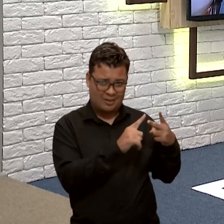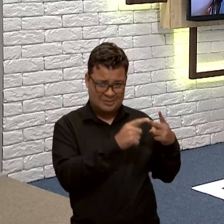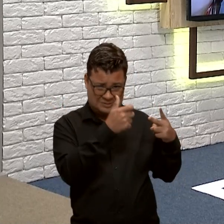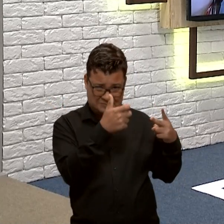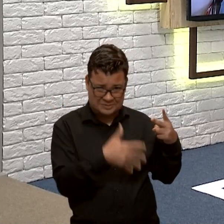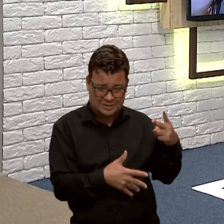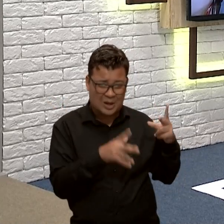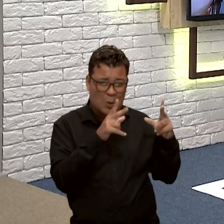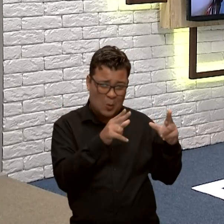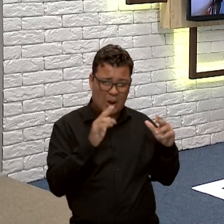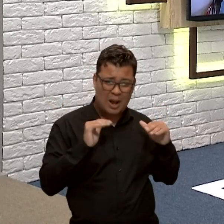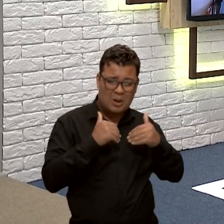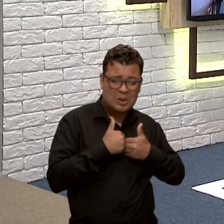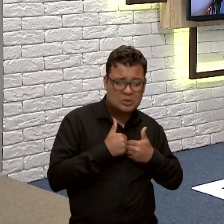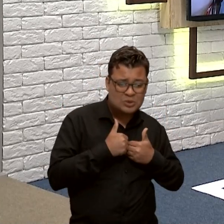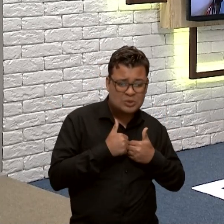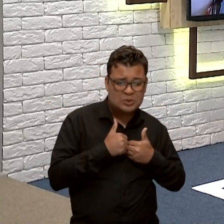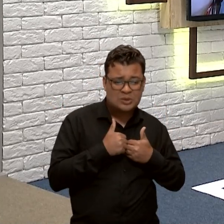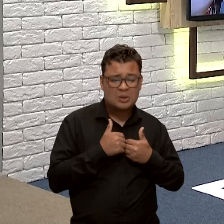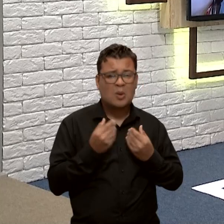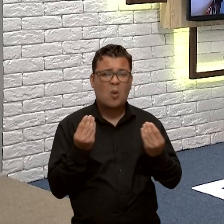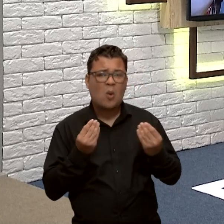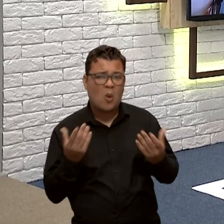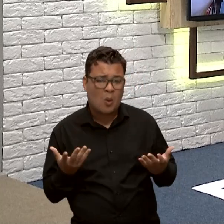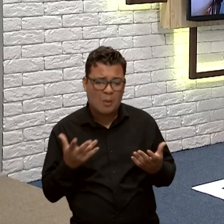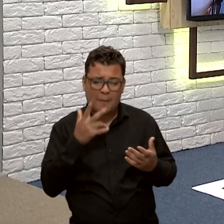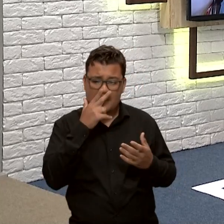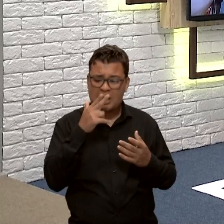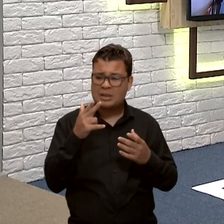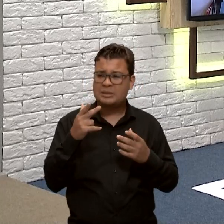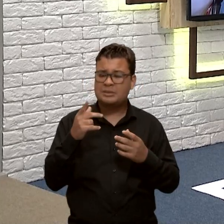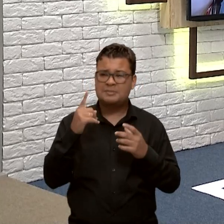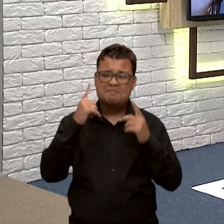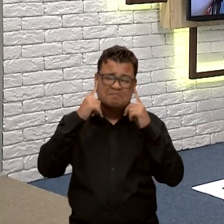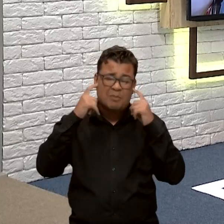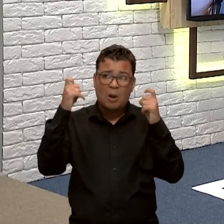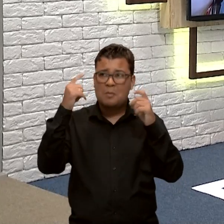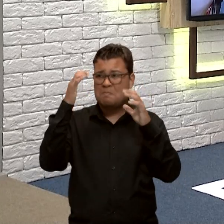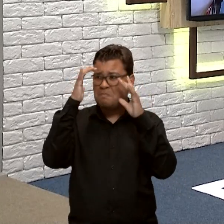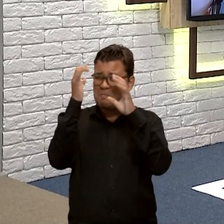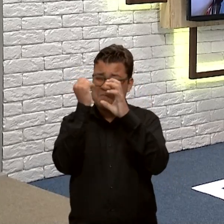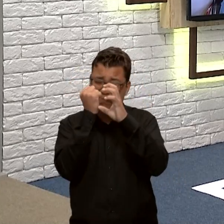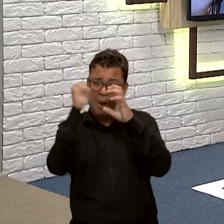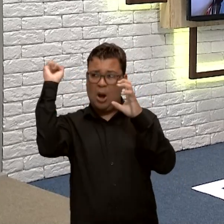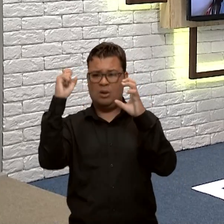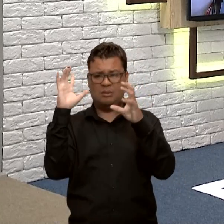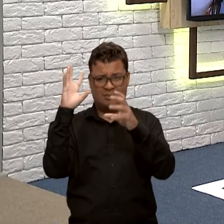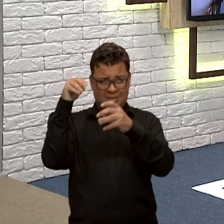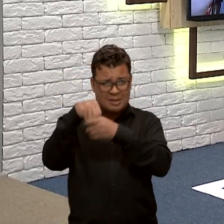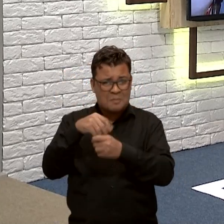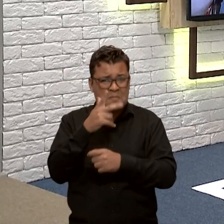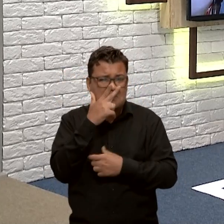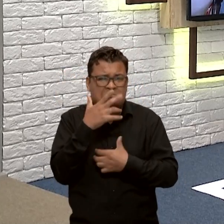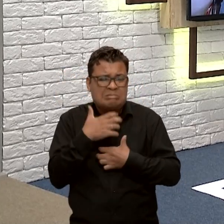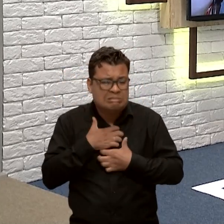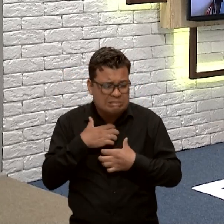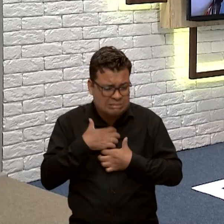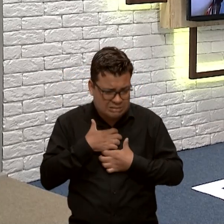com transtorno do espectro autista? Parece que aquele barulho está dentro da pessoa, que está acontecendo dentro dela e pode causar